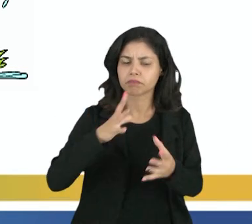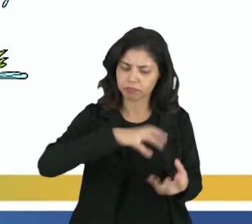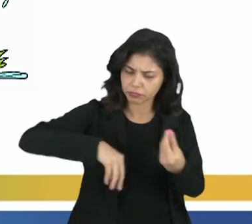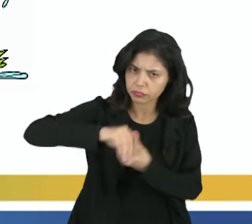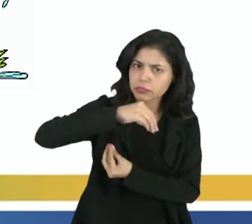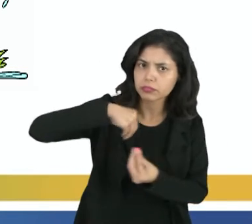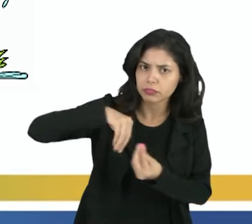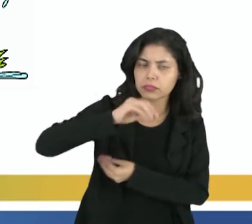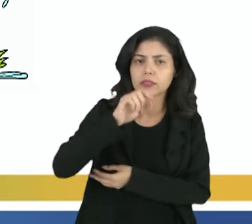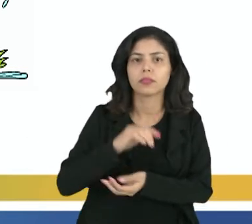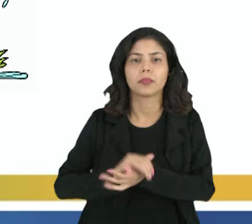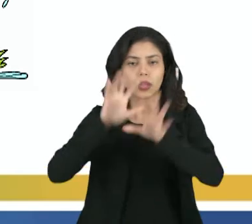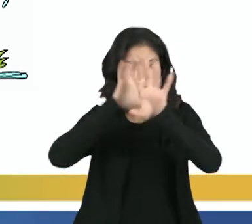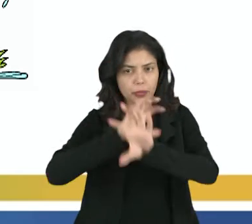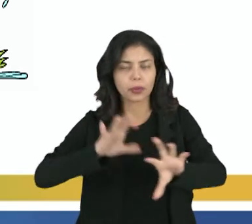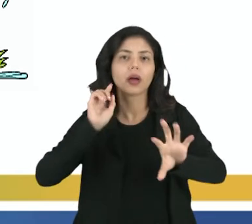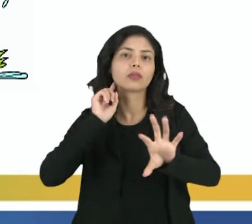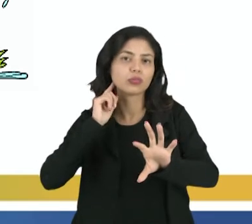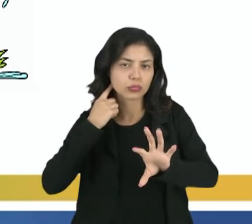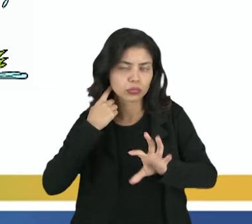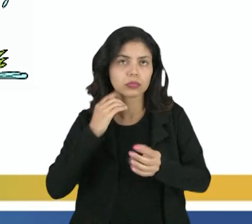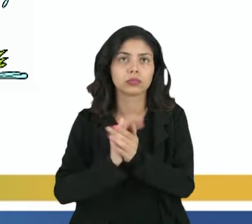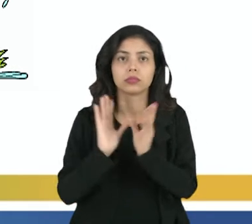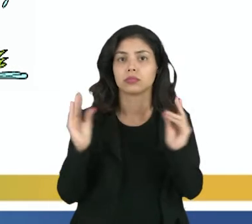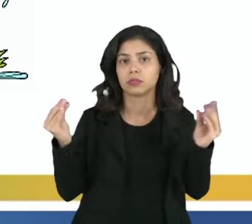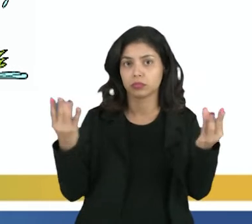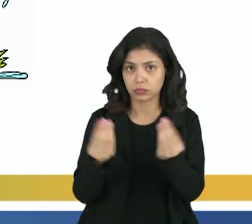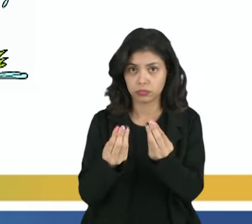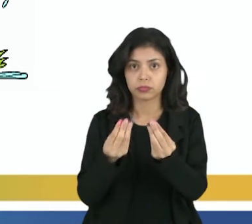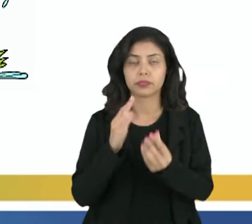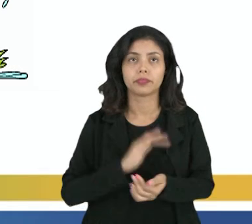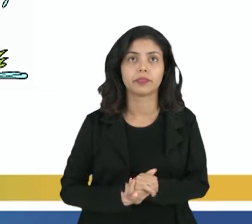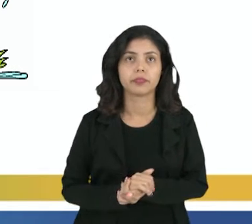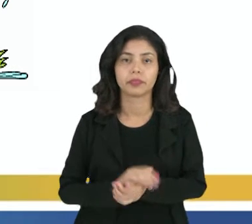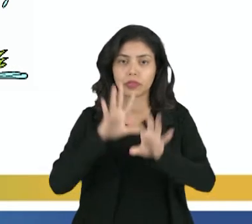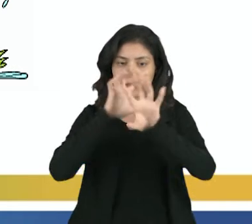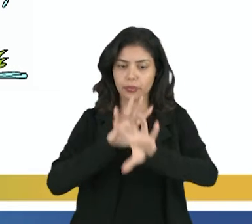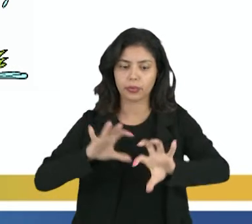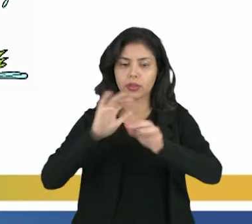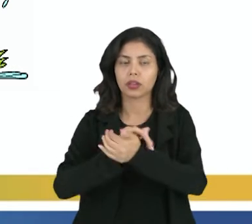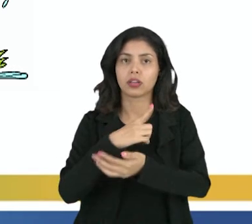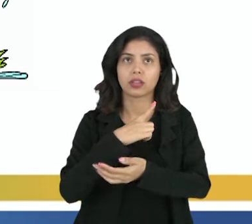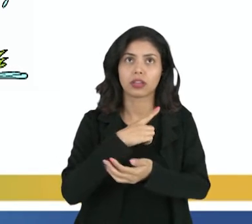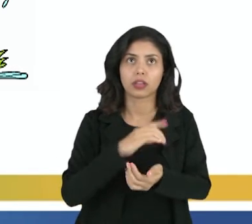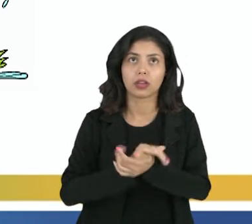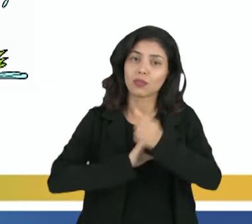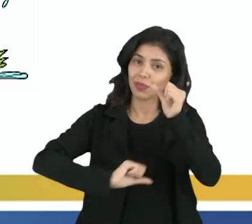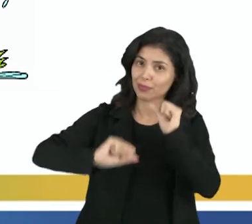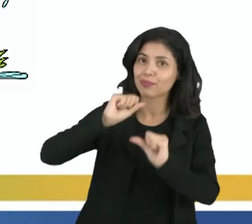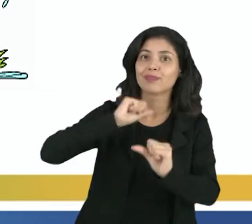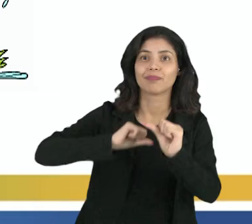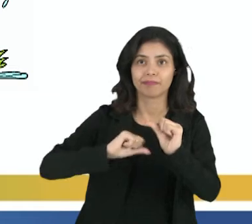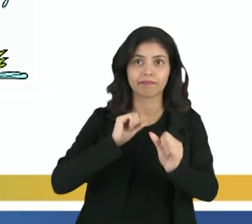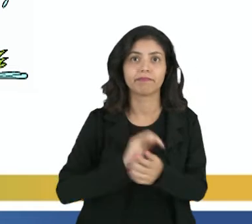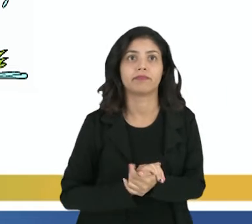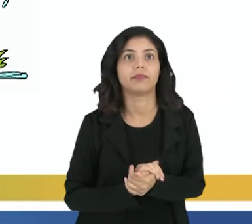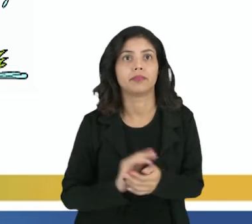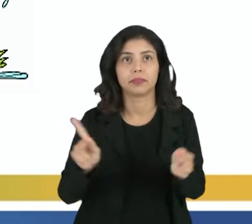gases deve esses poluentes dessas substâncias gasosas E aí a gente tem uma alteração